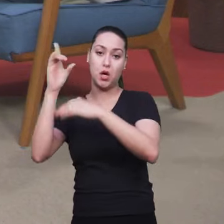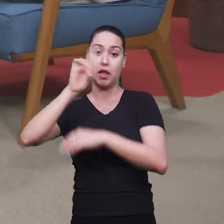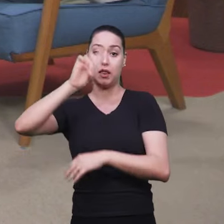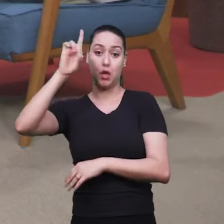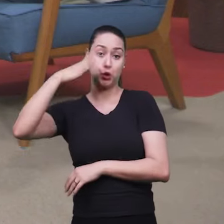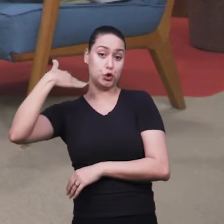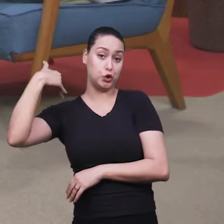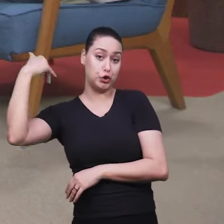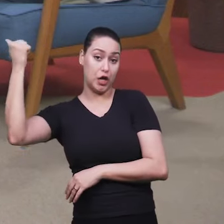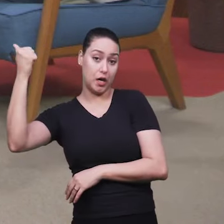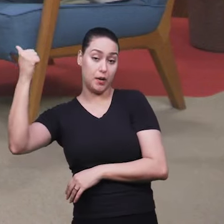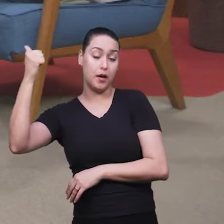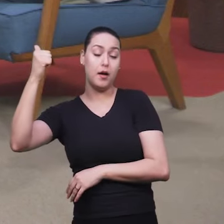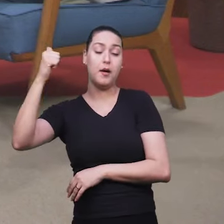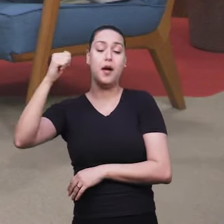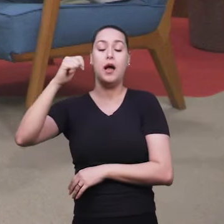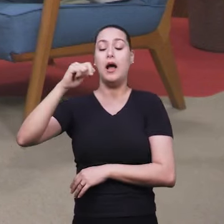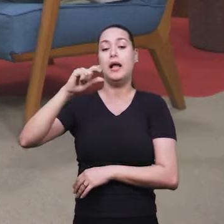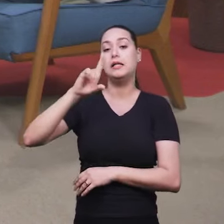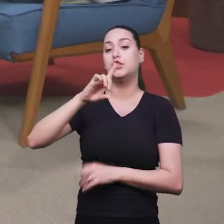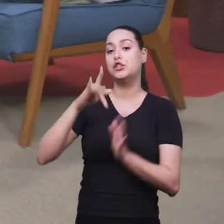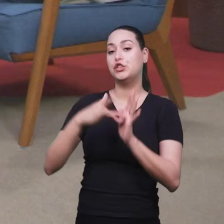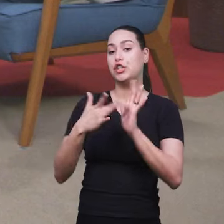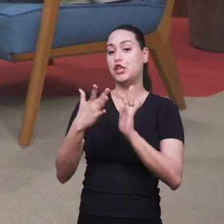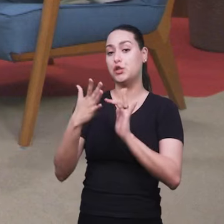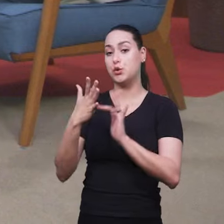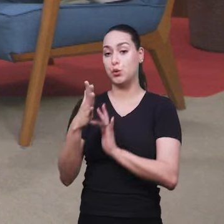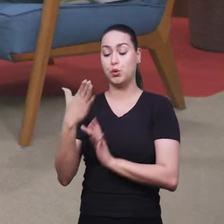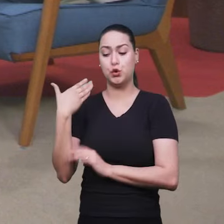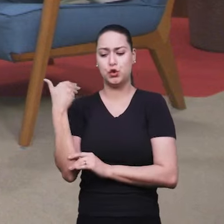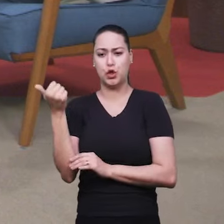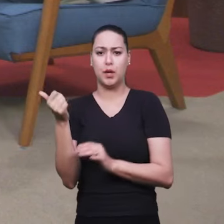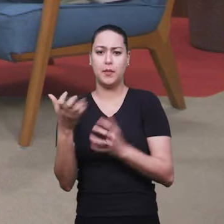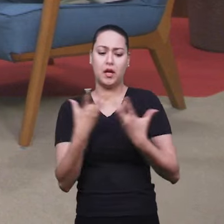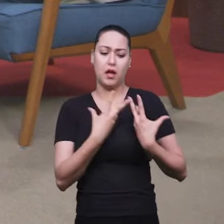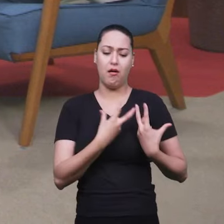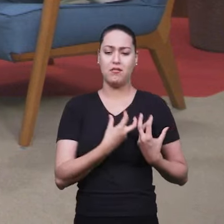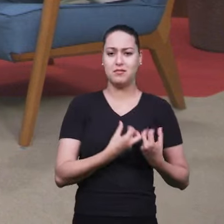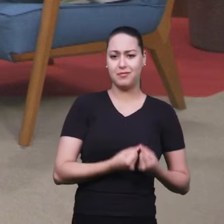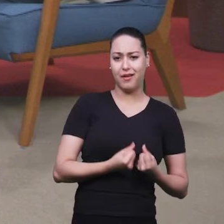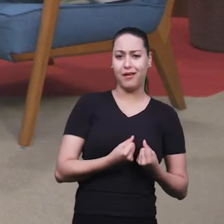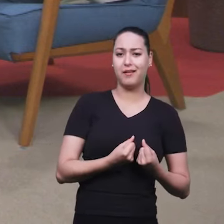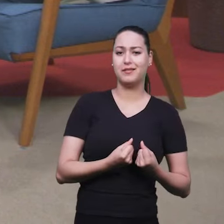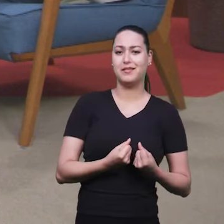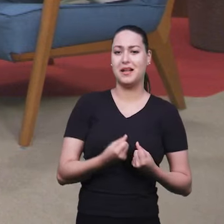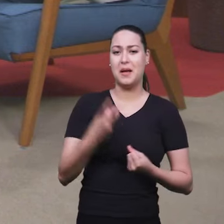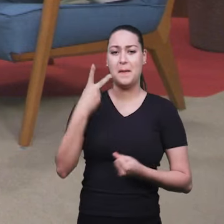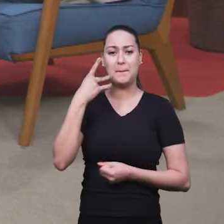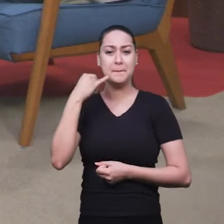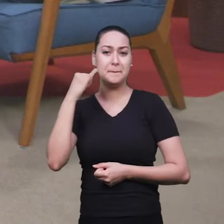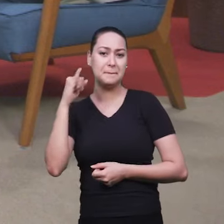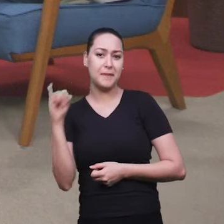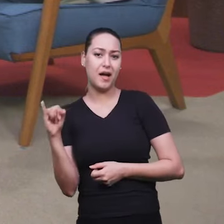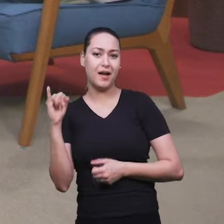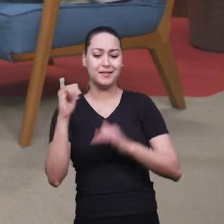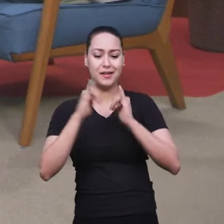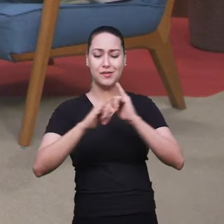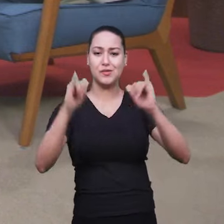processo. Deus elege, o Senhor Jesus chama, o homem naturalmente aceita, E ele entra nesse processo. Para que anuncieis